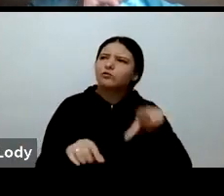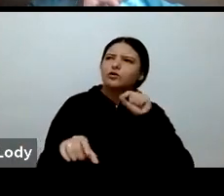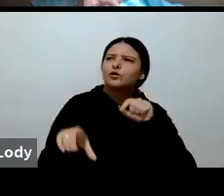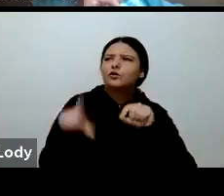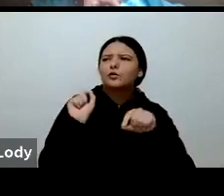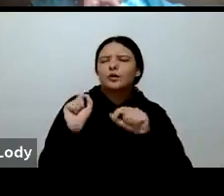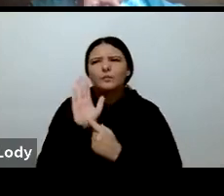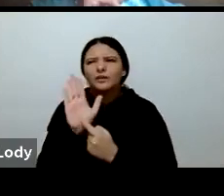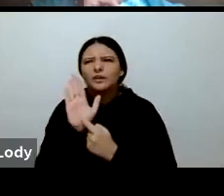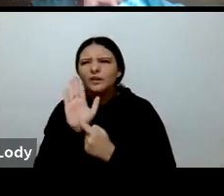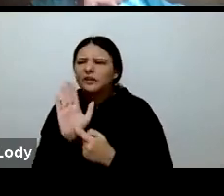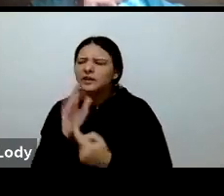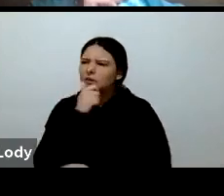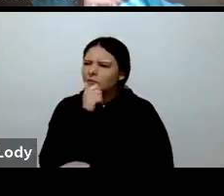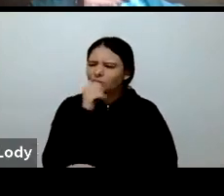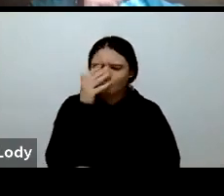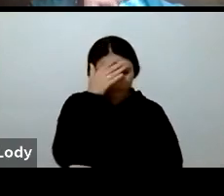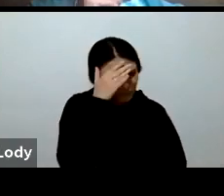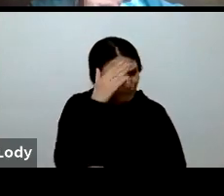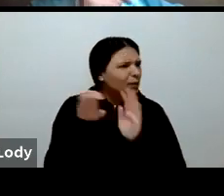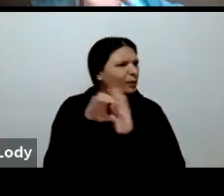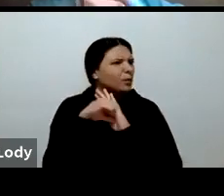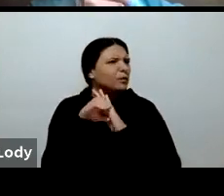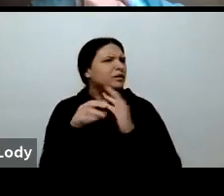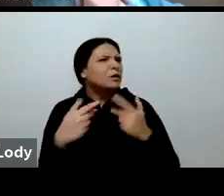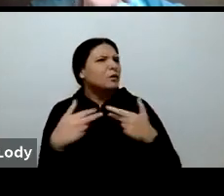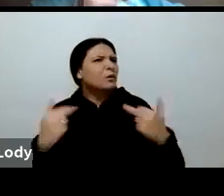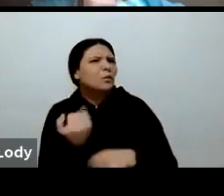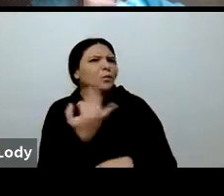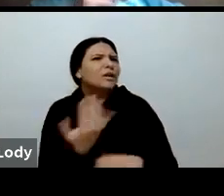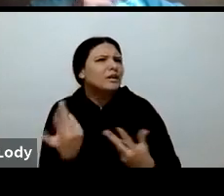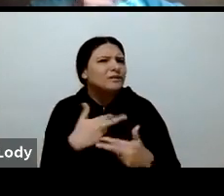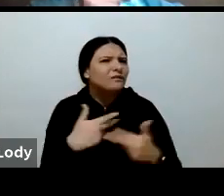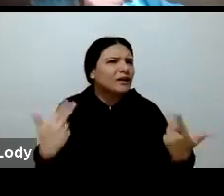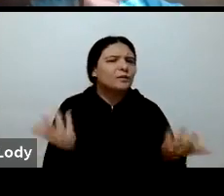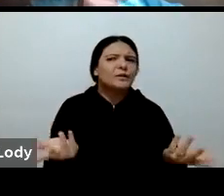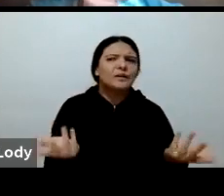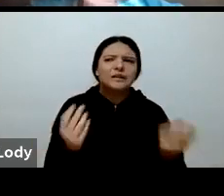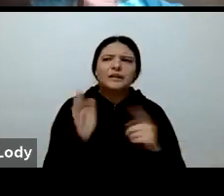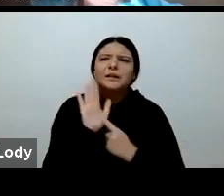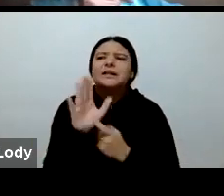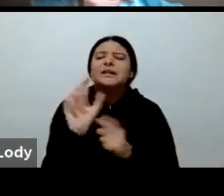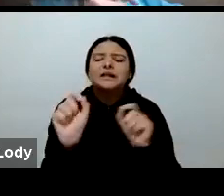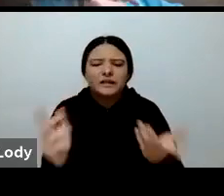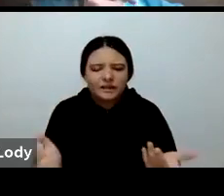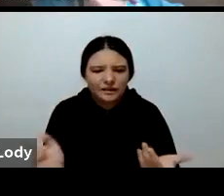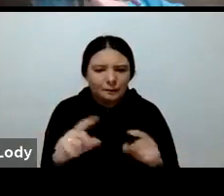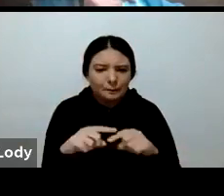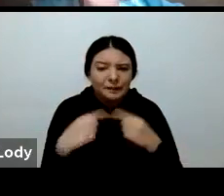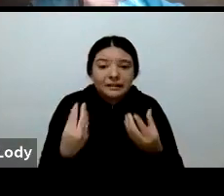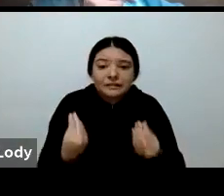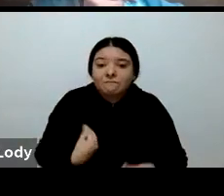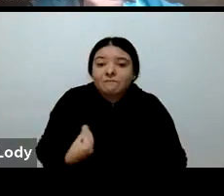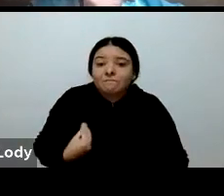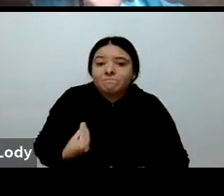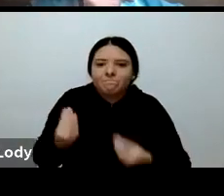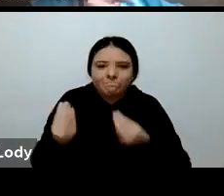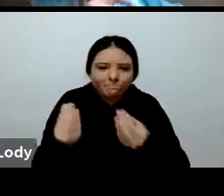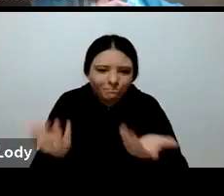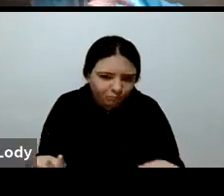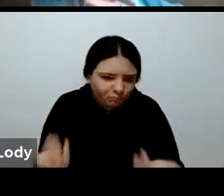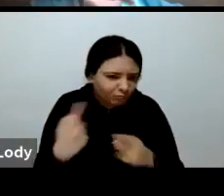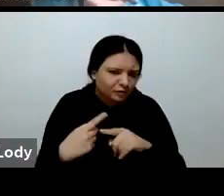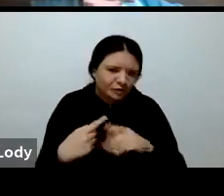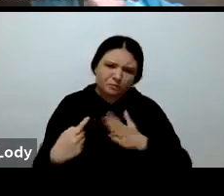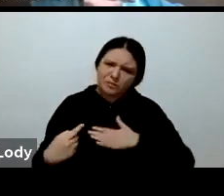ficava assim, gente, mas é tanto conceito, o que eu vou apresentar? Mas como é que é viver isso para você? Porque, para mim, eu ainda